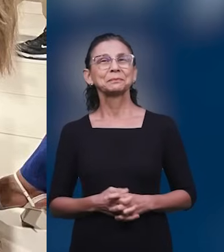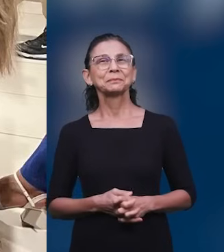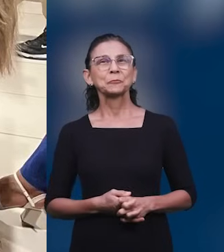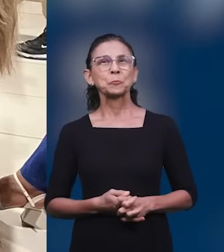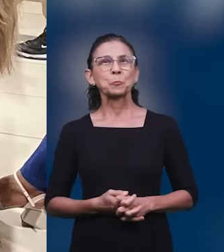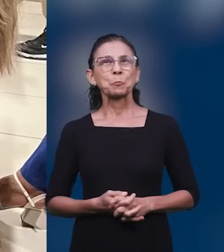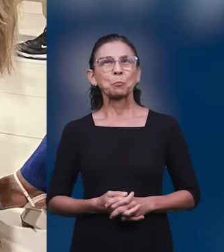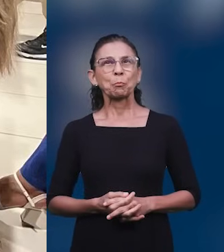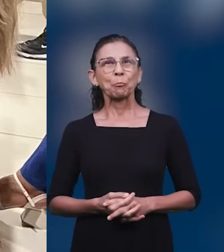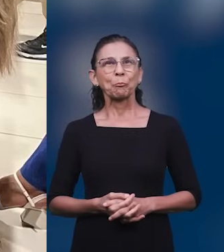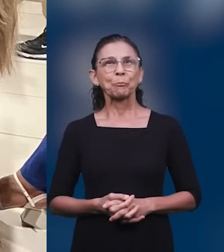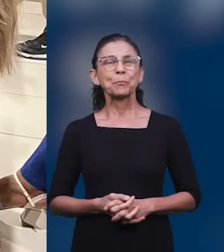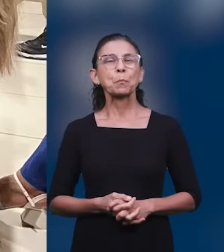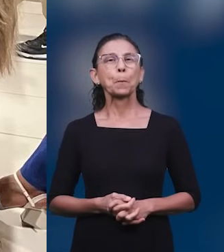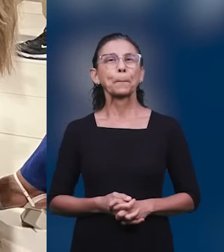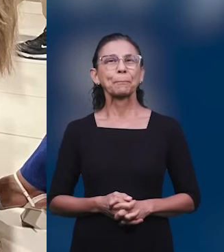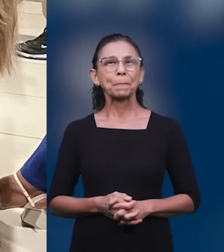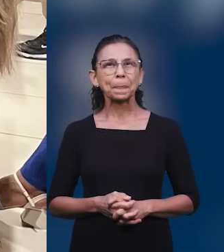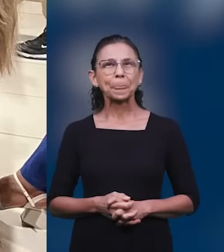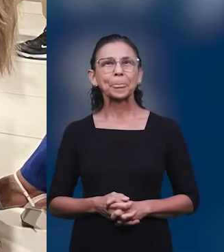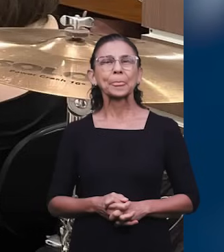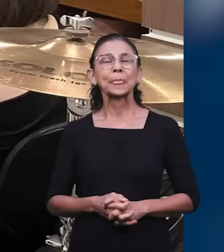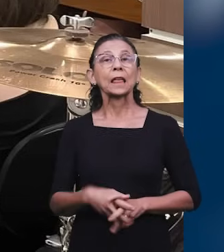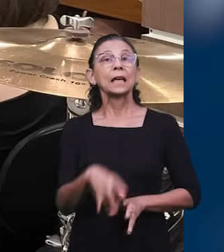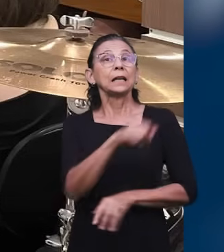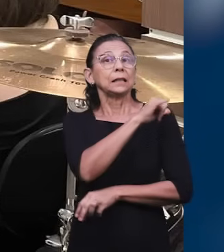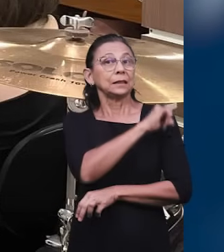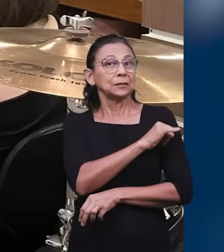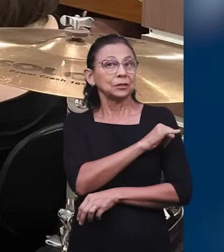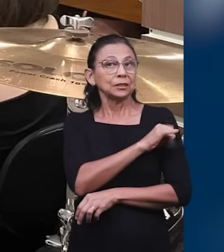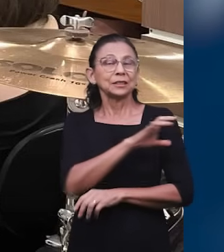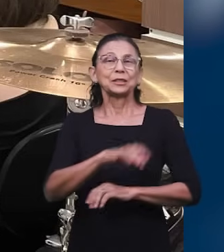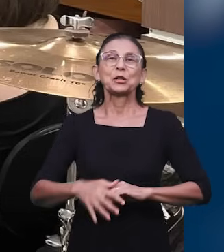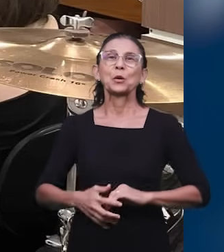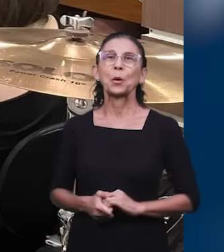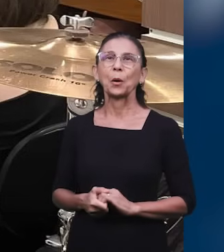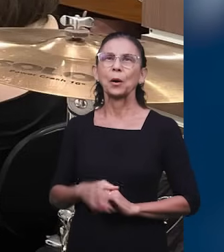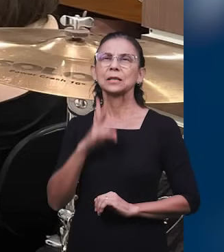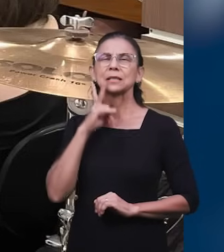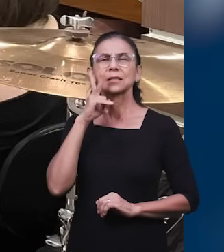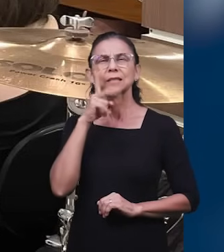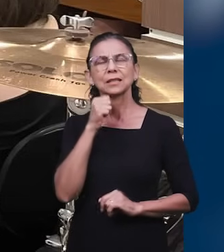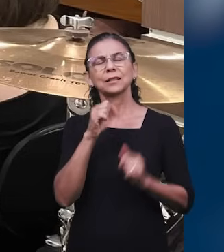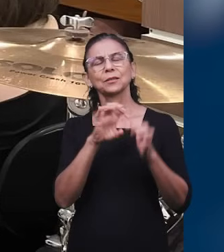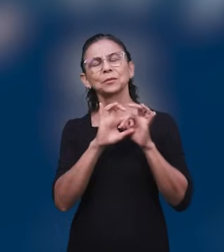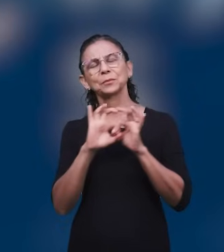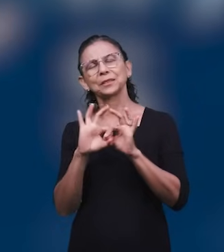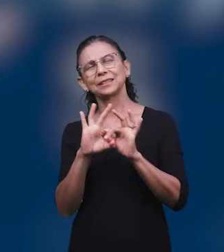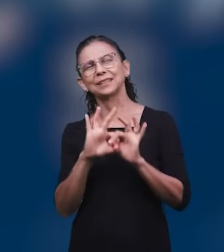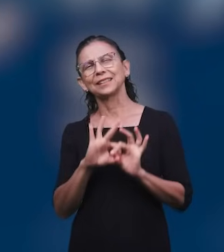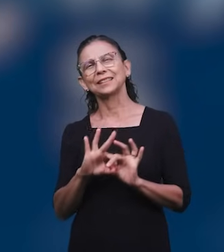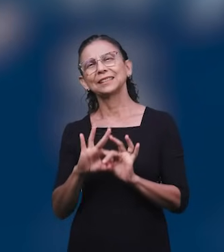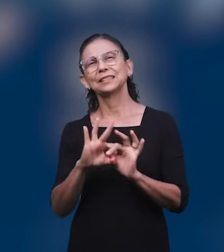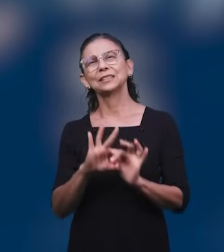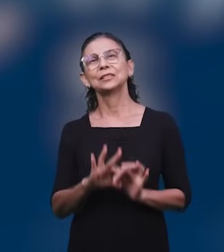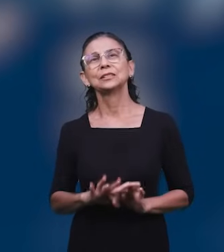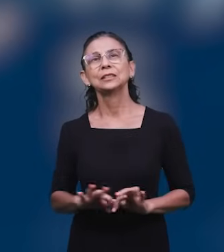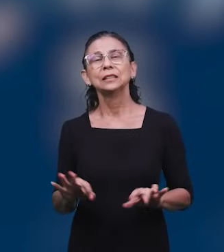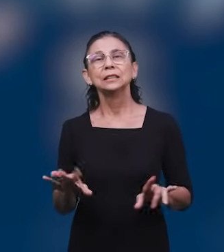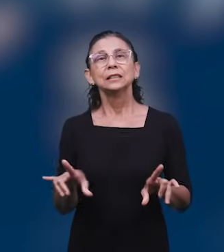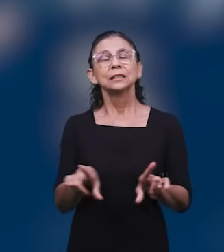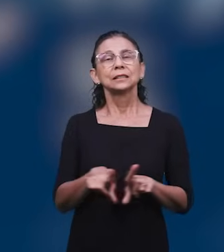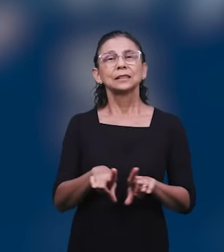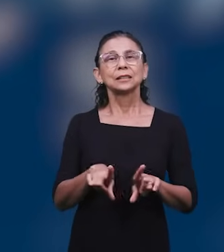Os irmãos da Igreja Maranata de Monte Líbano, em Nova Iguaçu, no Rio de Janeiro, os irmãos ceando com o Senhor. Ceia na Igreja Maranata